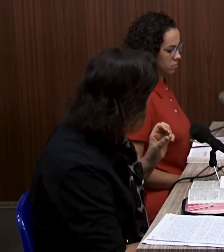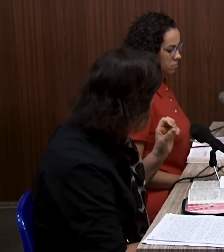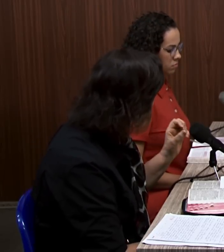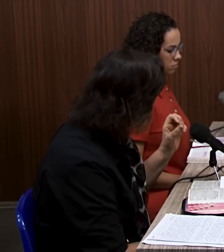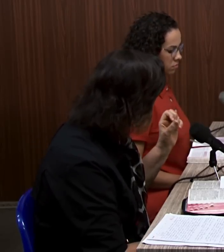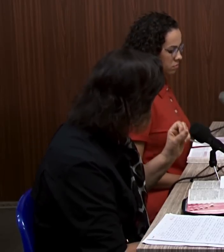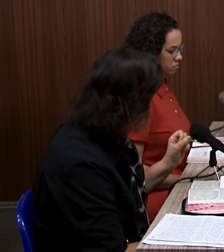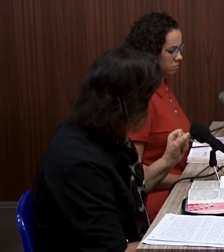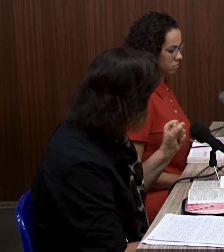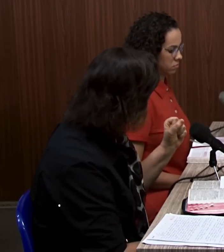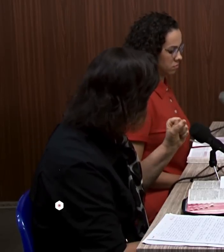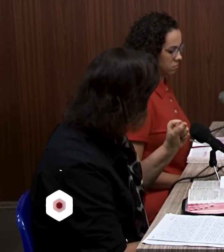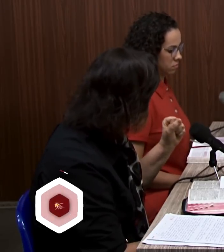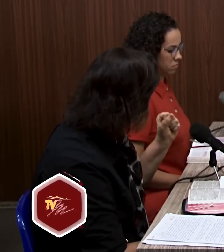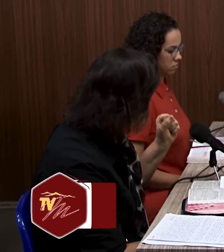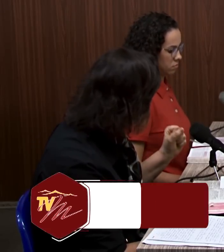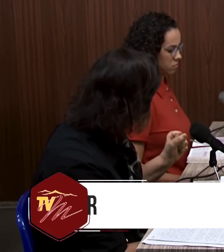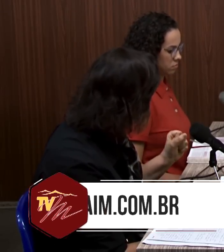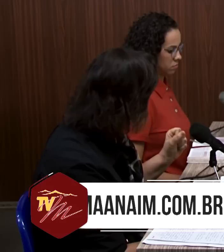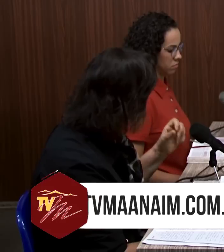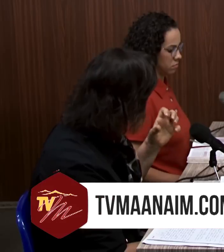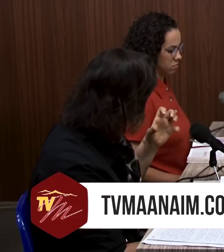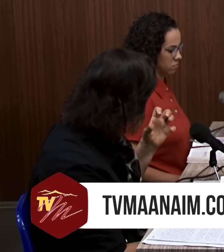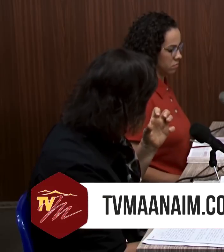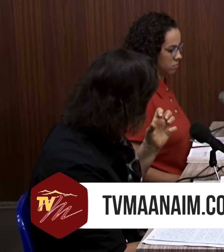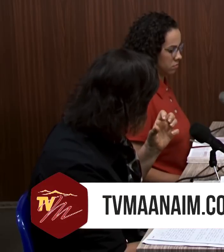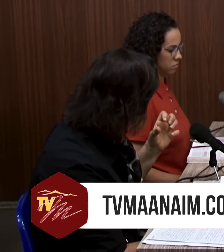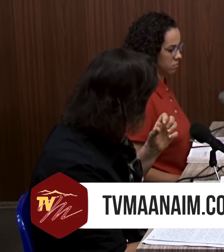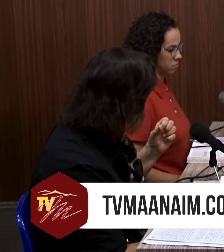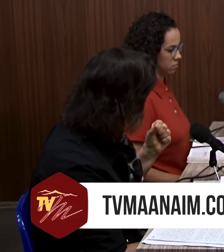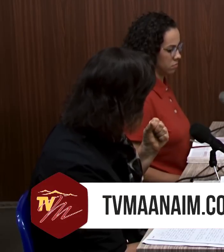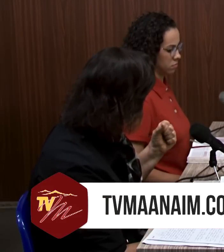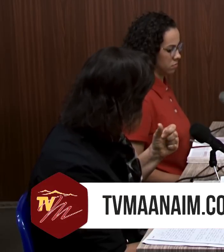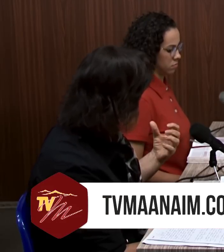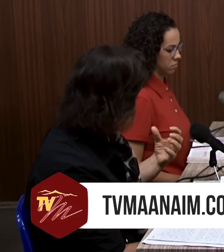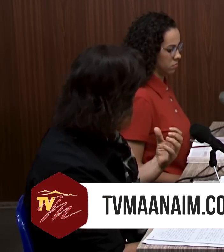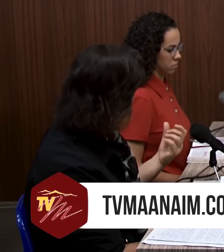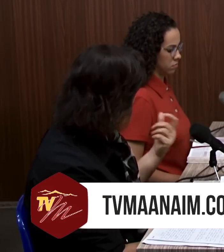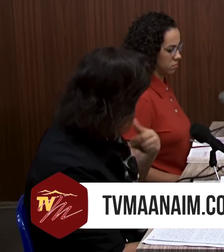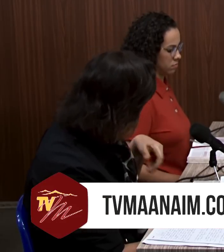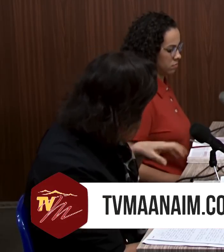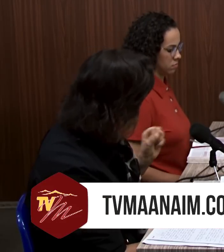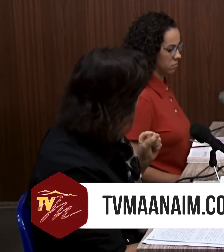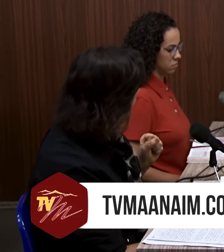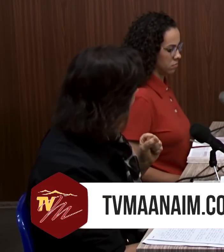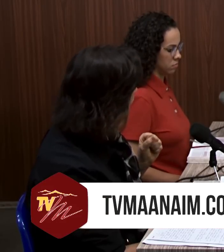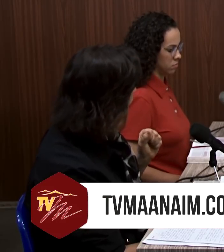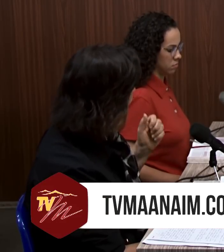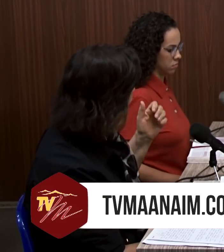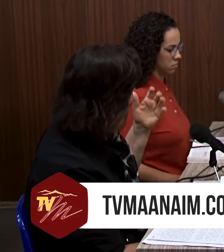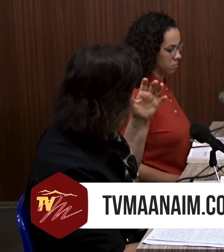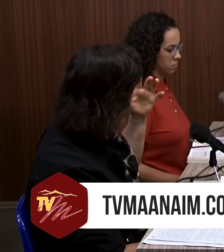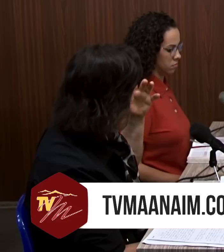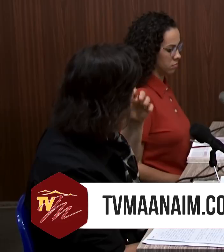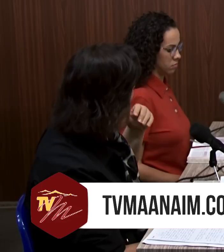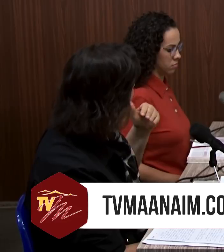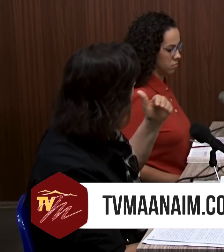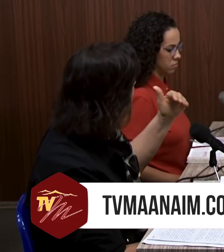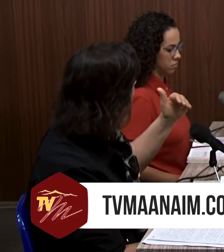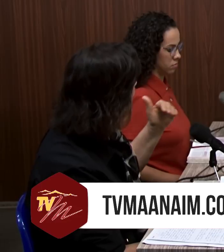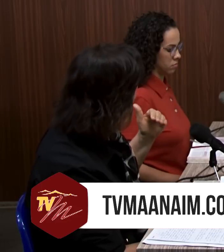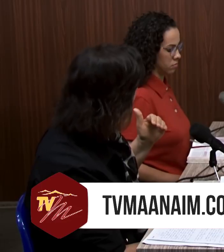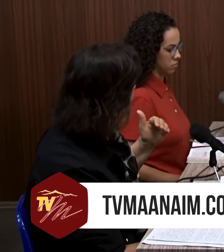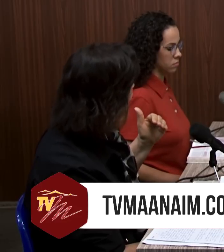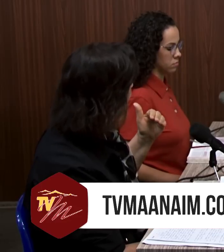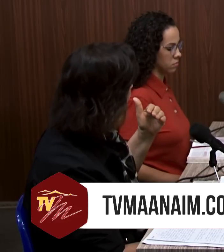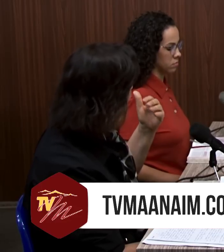uma intimidade mesmo, uma intimidade particular, uma coisa bem, bem íntima para poder não haver